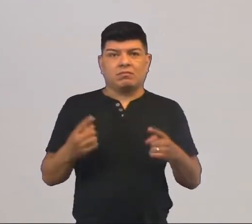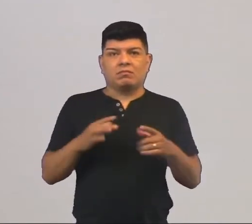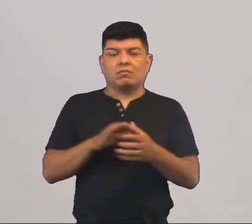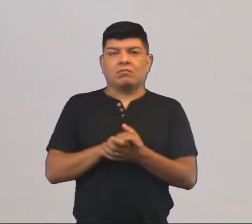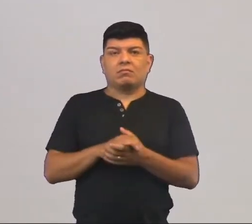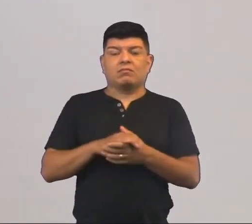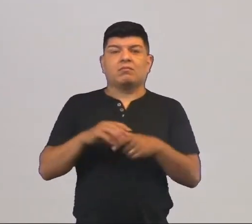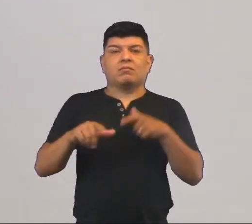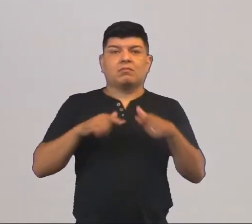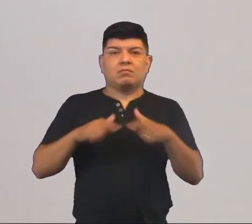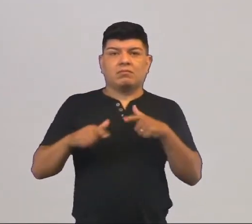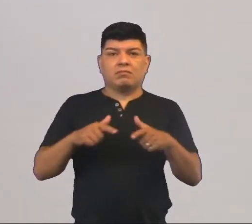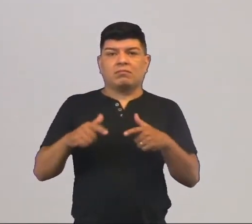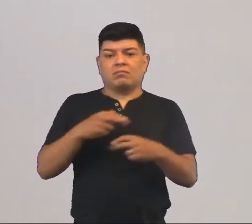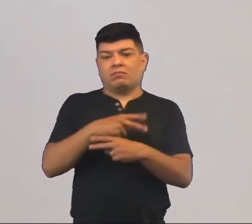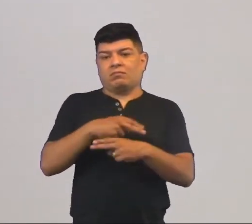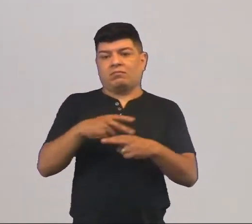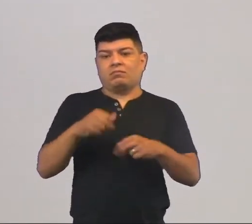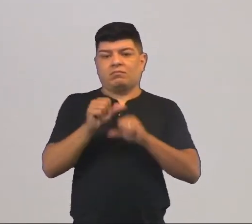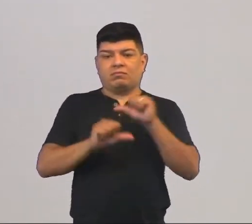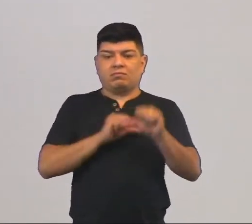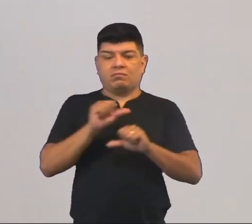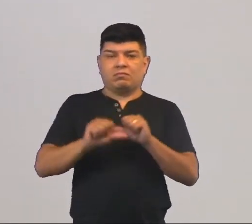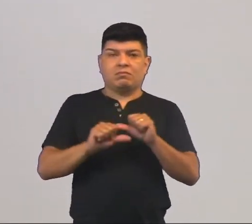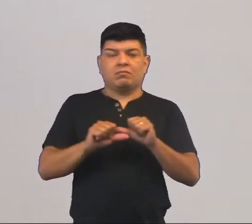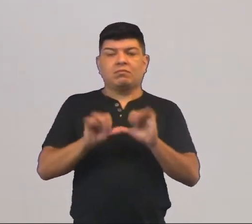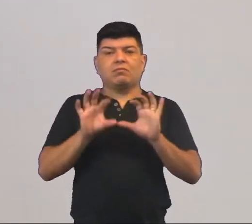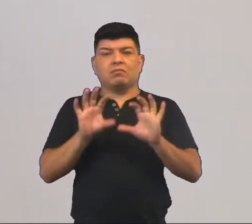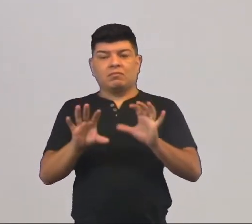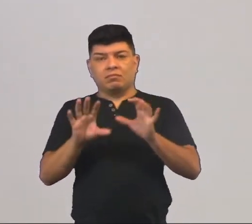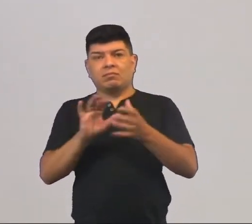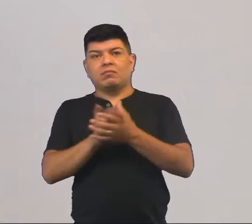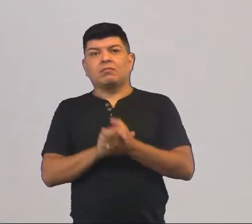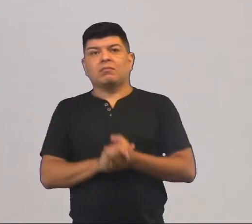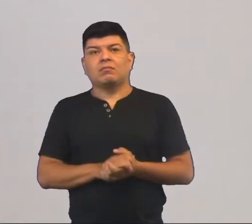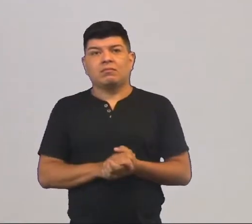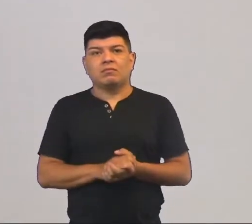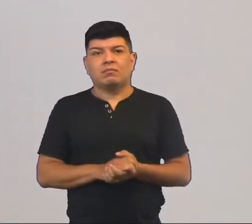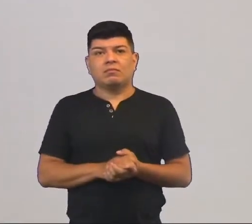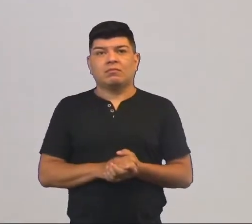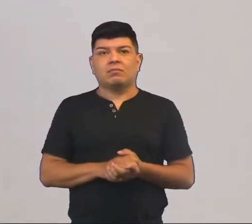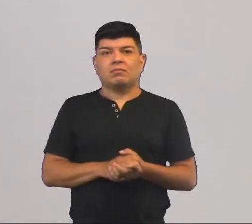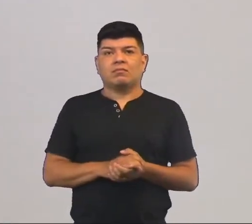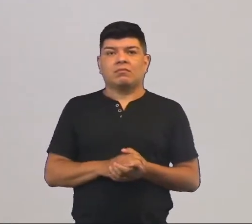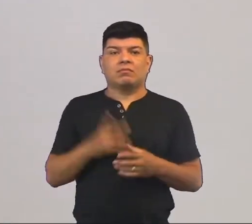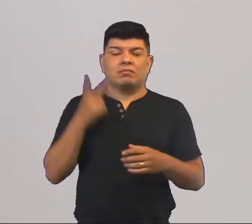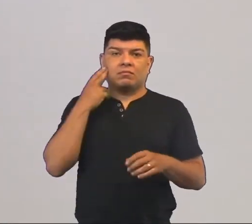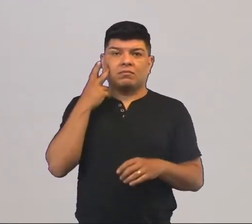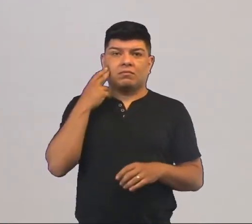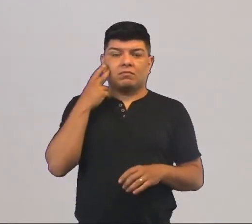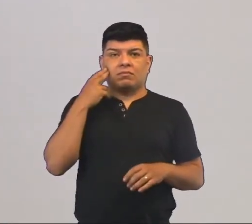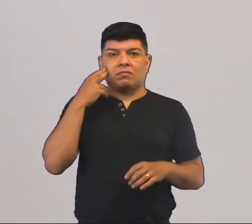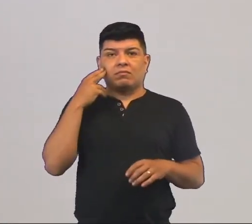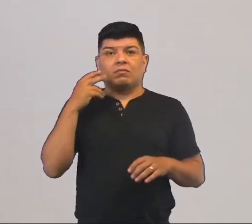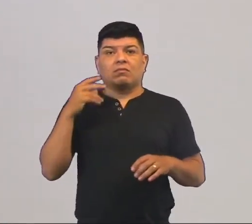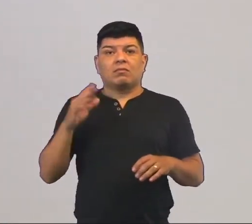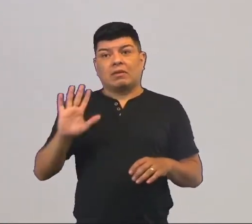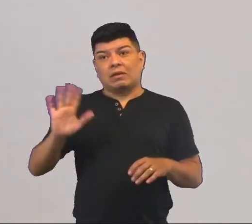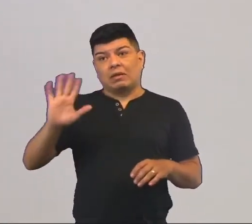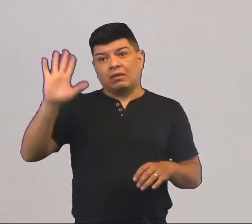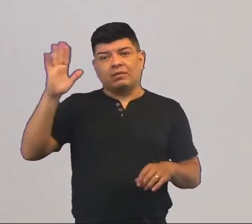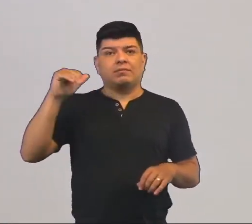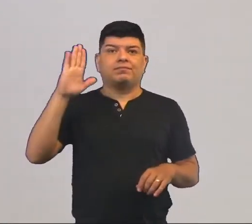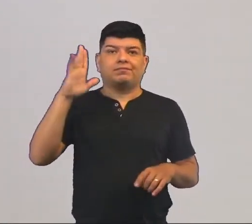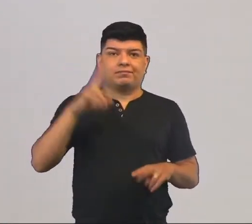mas para trabalhar com produtos geneticamente modificados, essas coisas, insumos naturais, essas coisas, o custo é